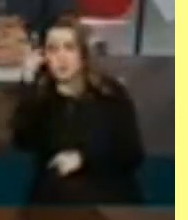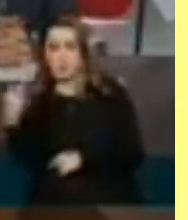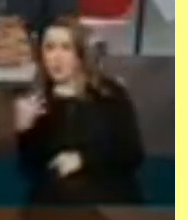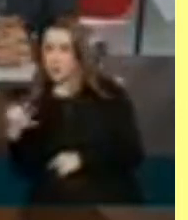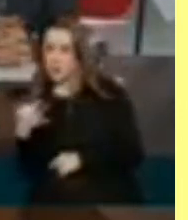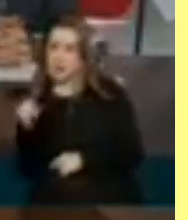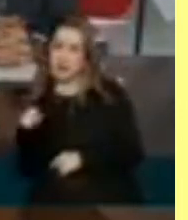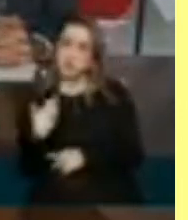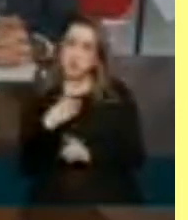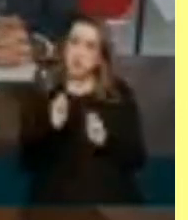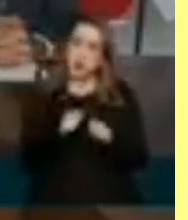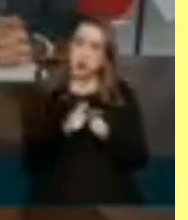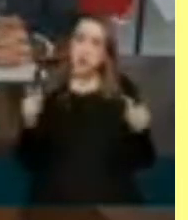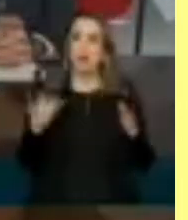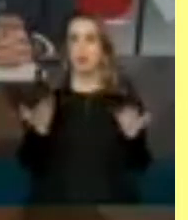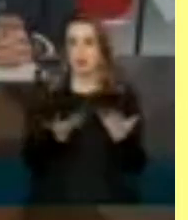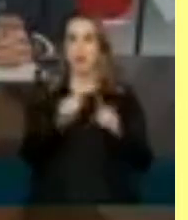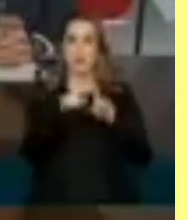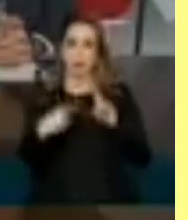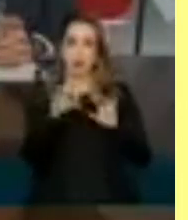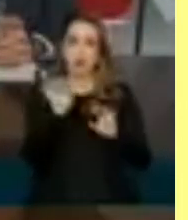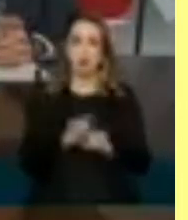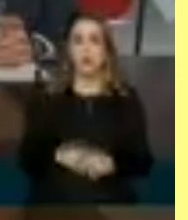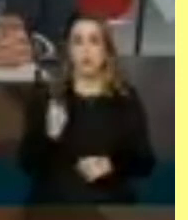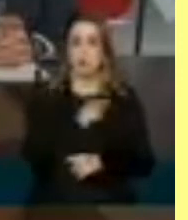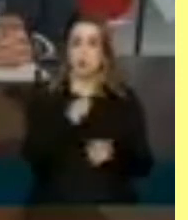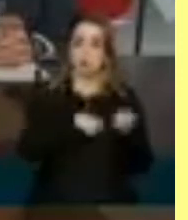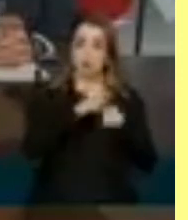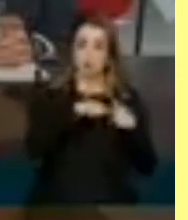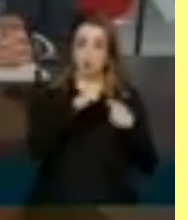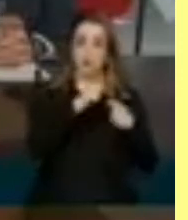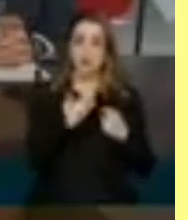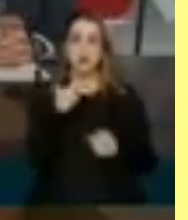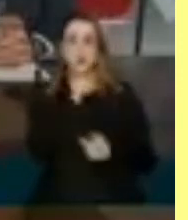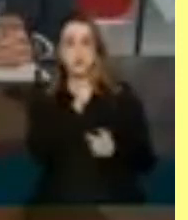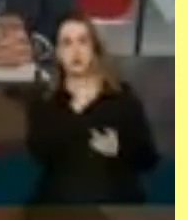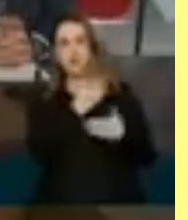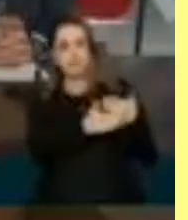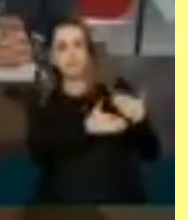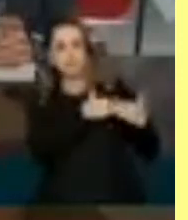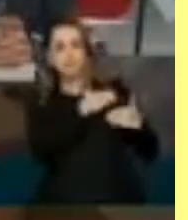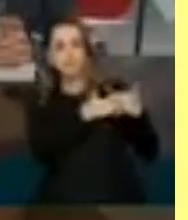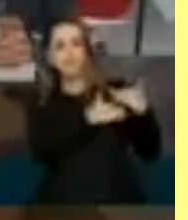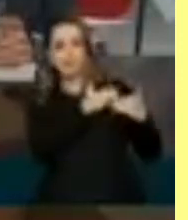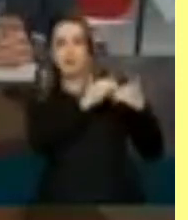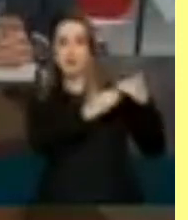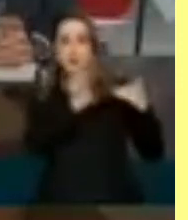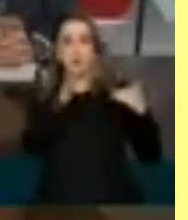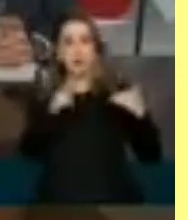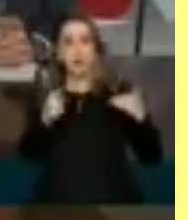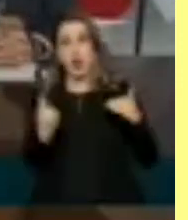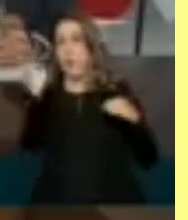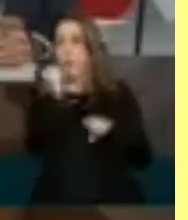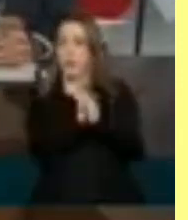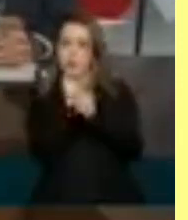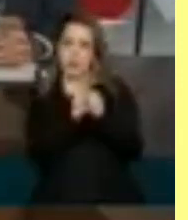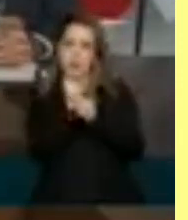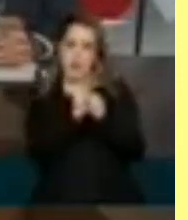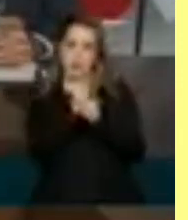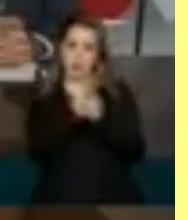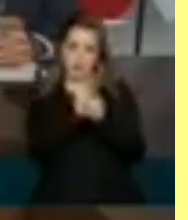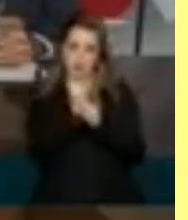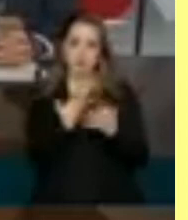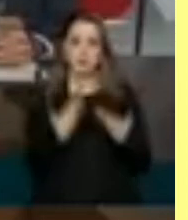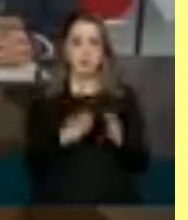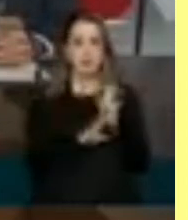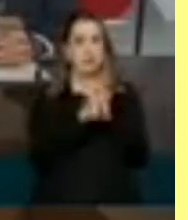das medidas tomadas por nosso governo, a economia brasileira iniciou sua trajetória de recuperação já no quarto trimestre do ano passado, com crescimento